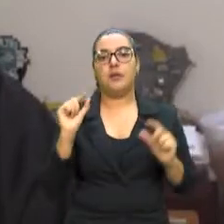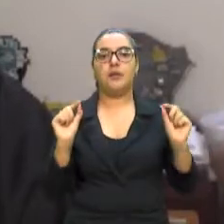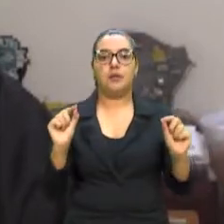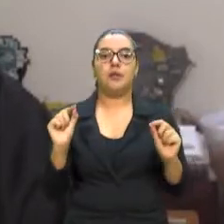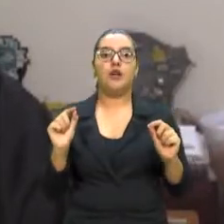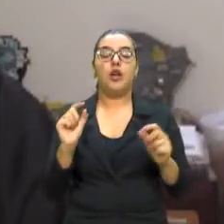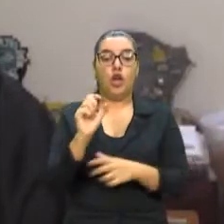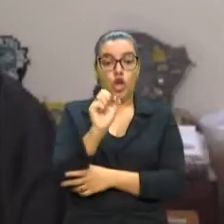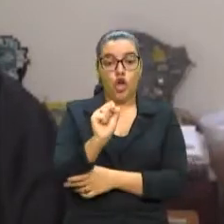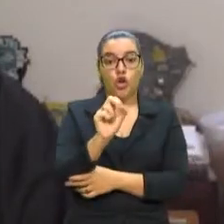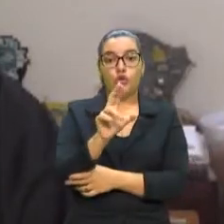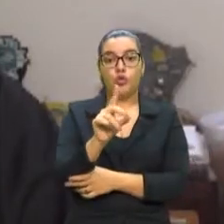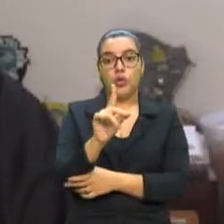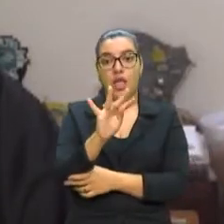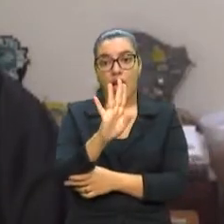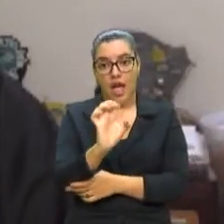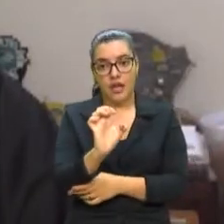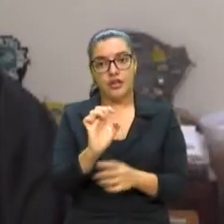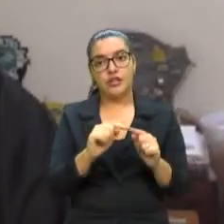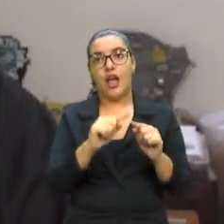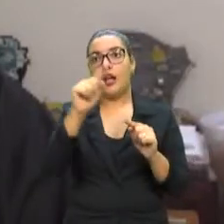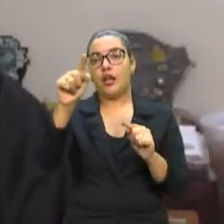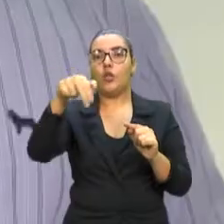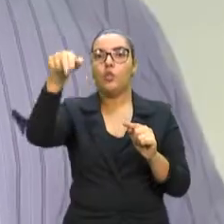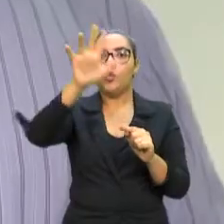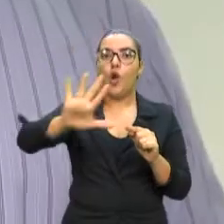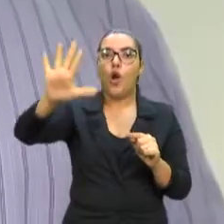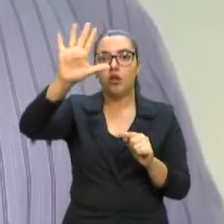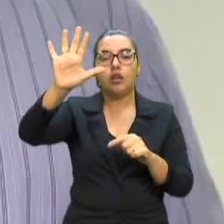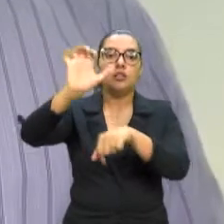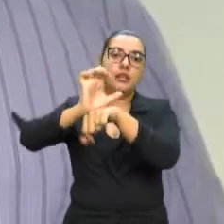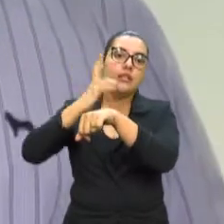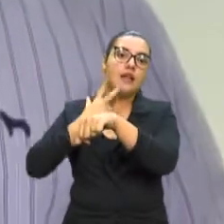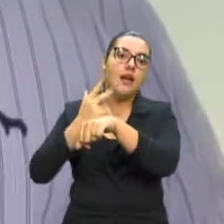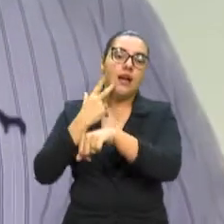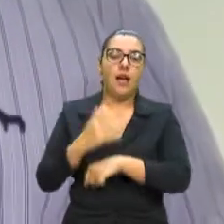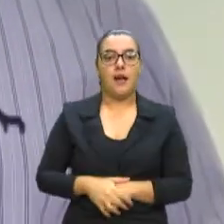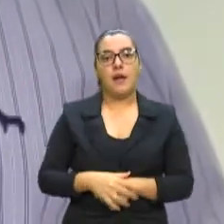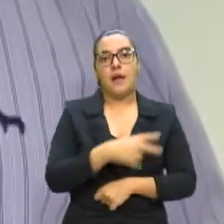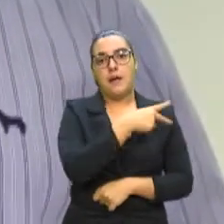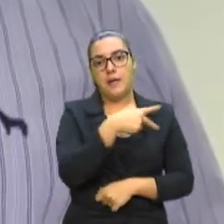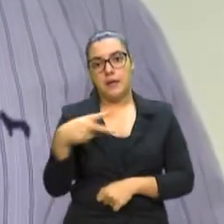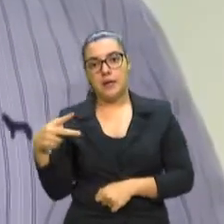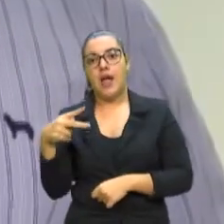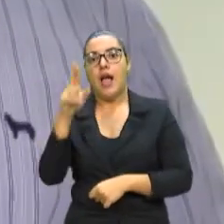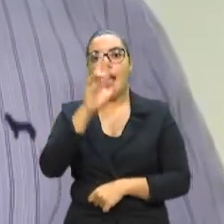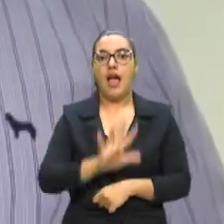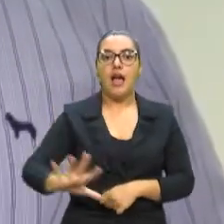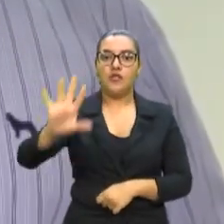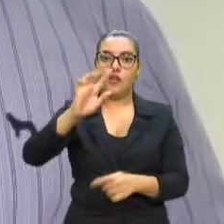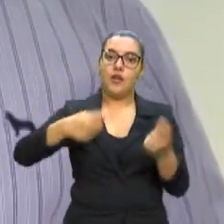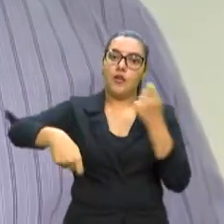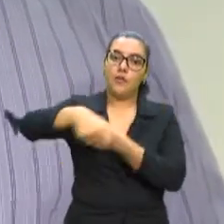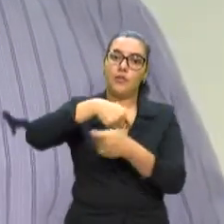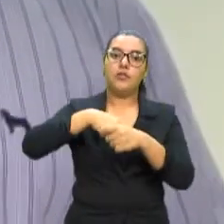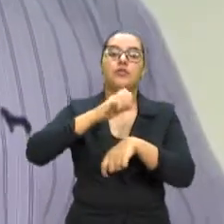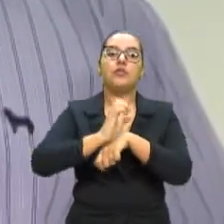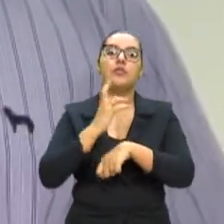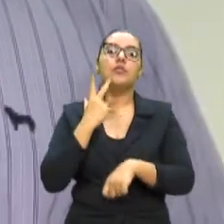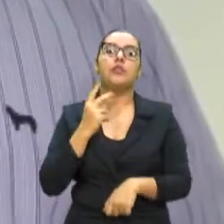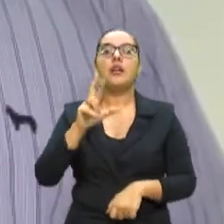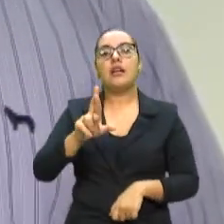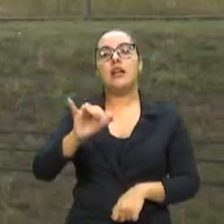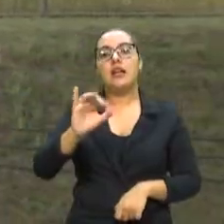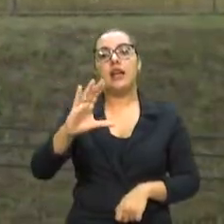sudeste do país, aqui para o nordeste e aqui para o Ceará. O presidente do Conselho Regional de Economia do Ceará, Ricardo